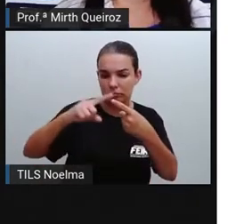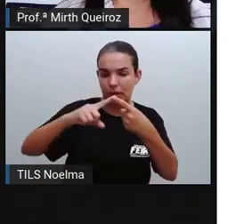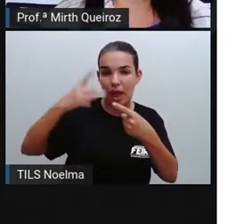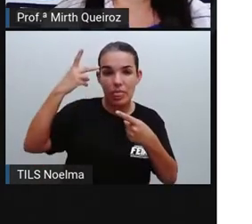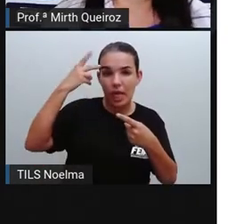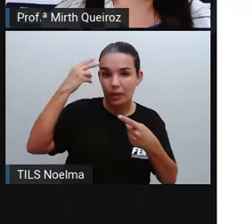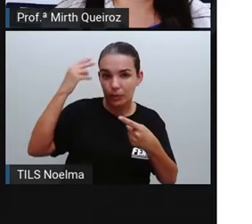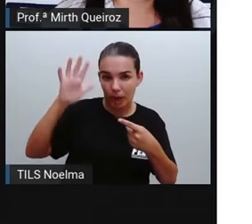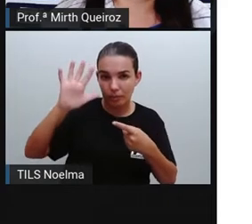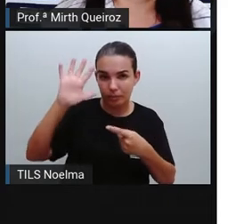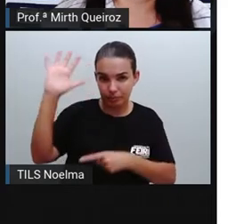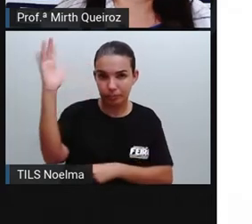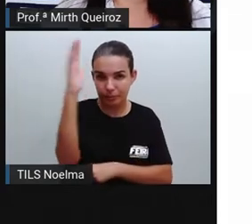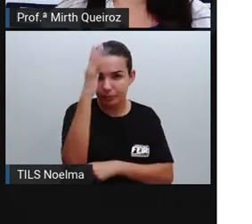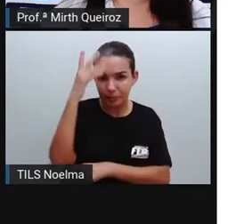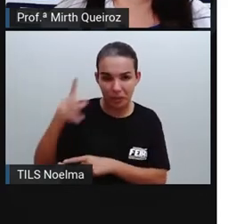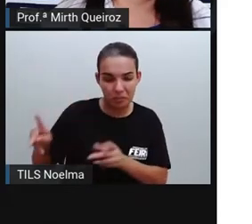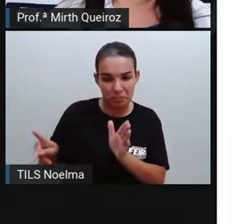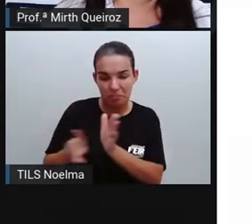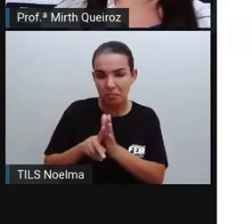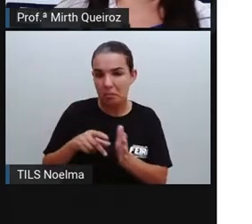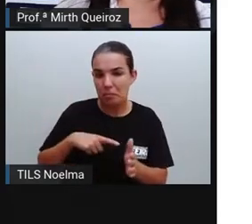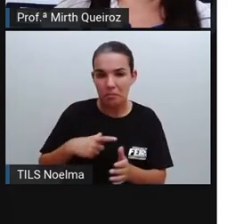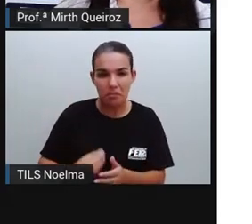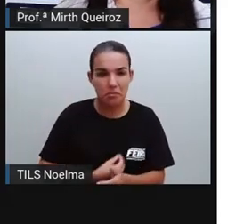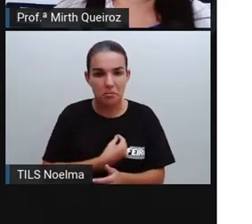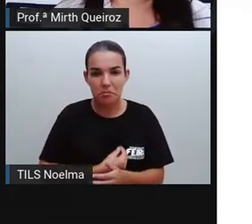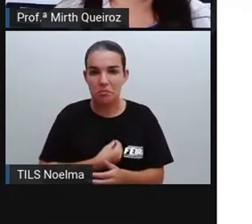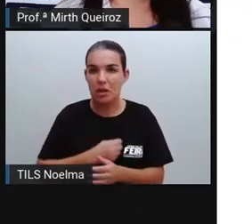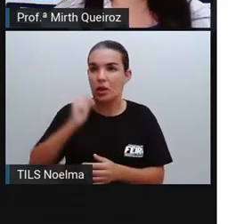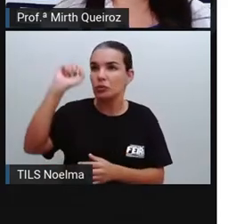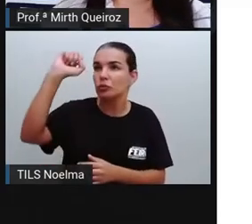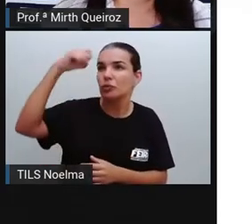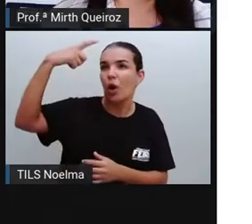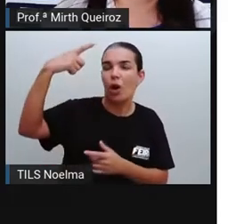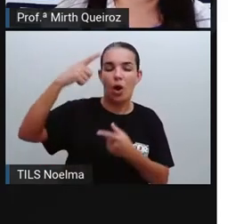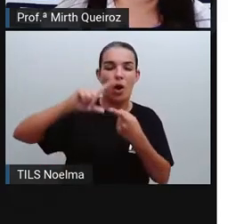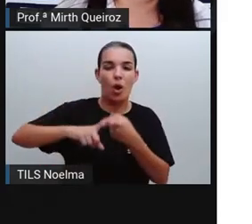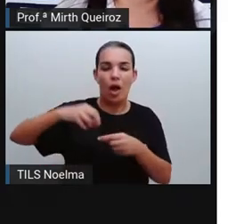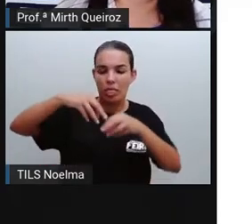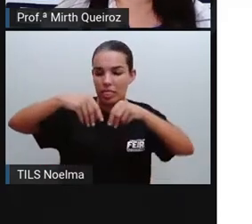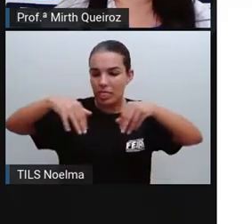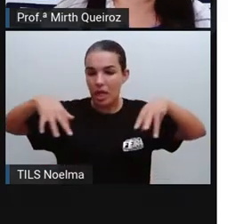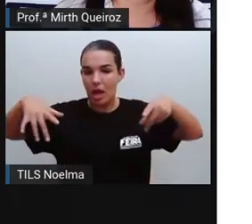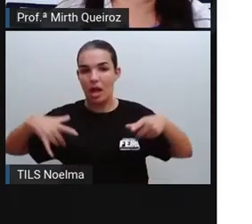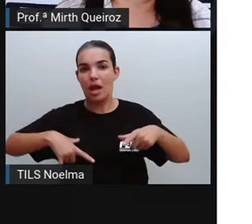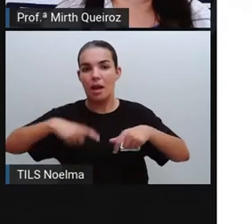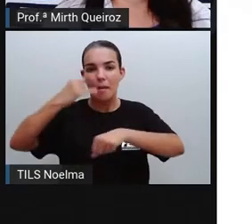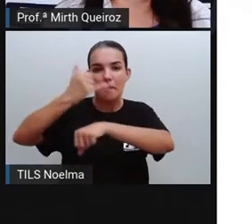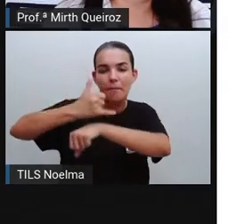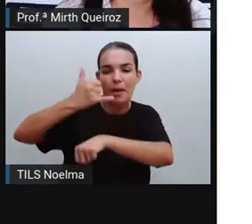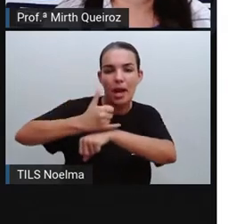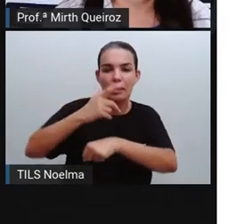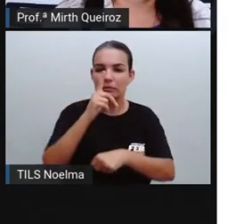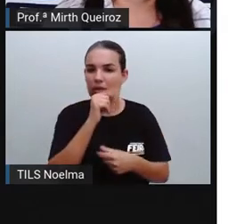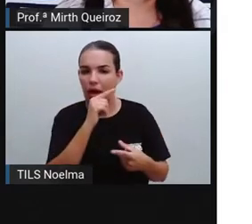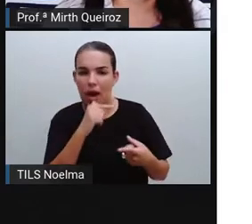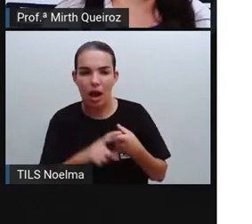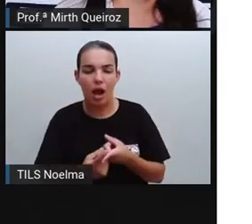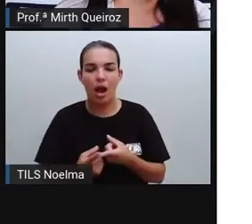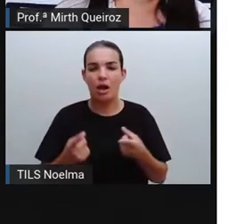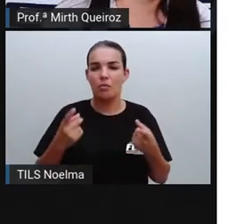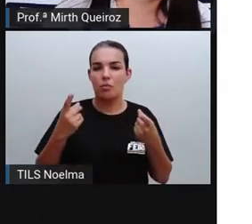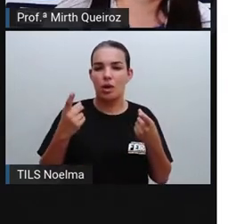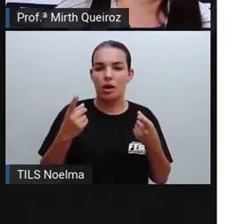a presença dos elementos naturais, o rio, o solo, né, a terra, a pedra, a água.